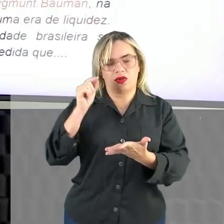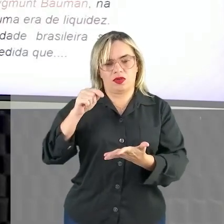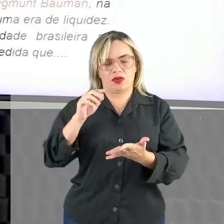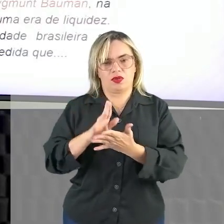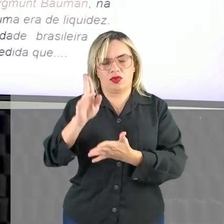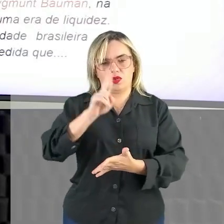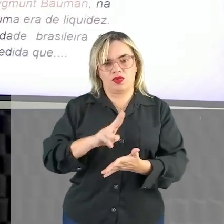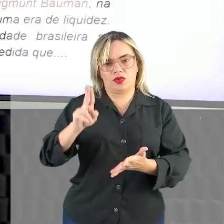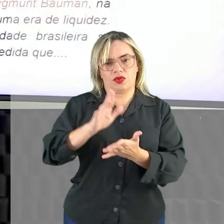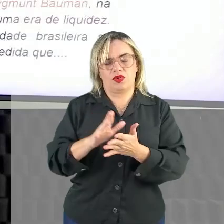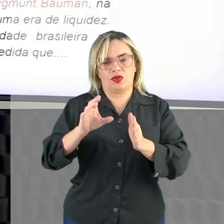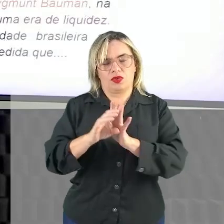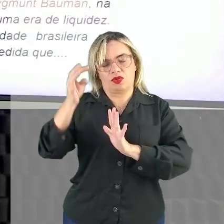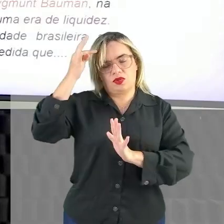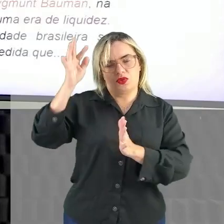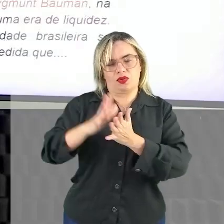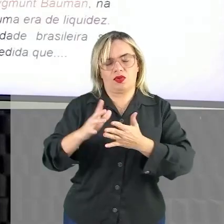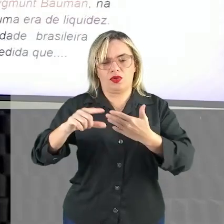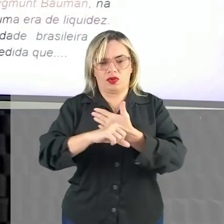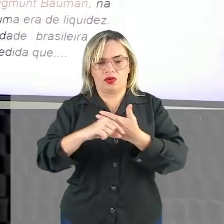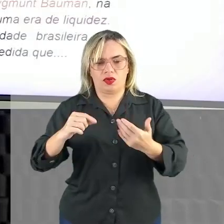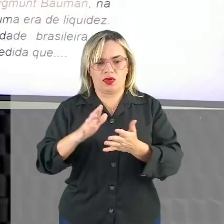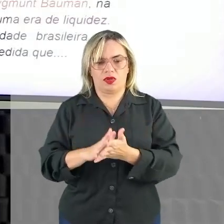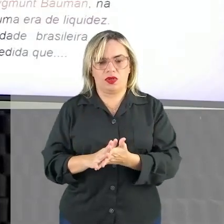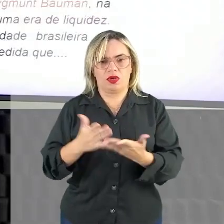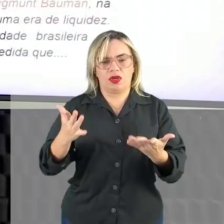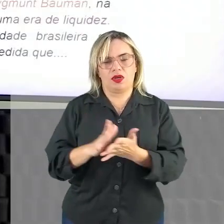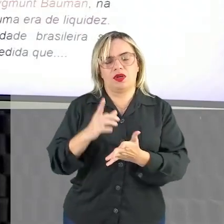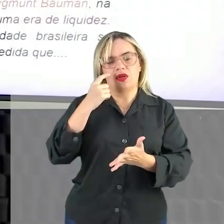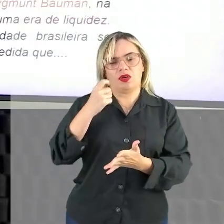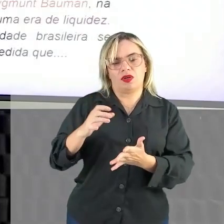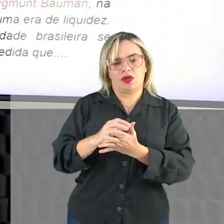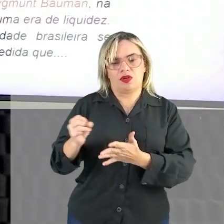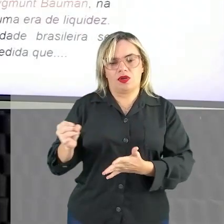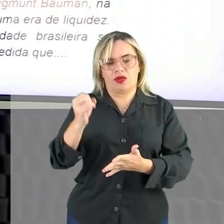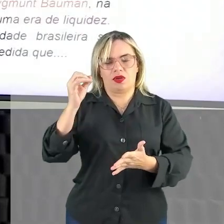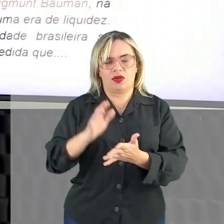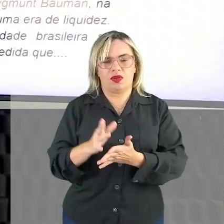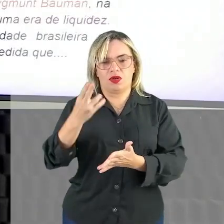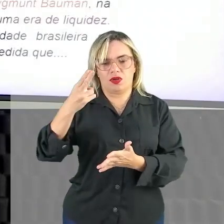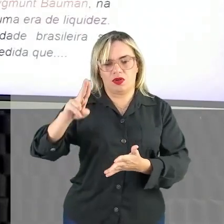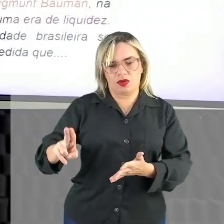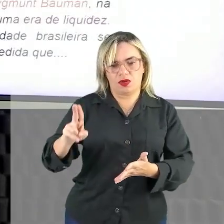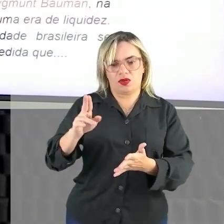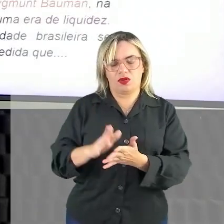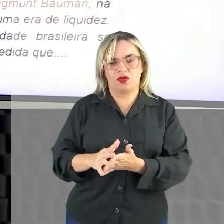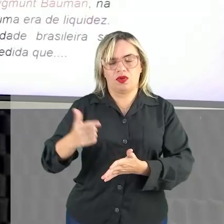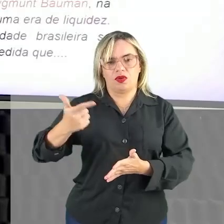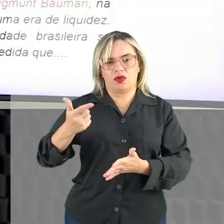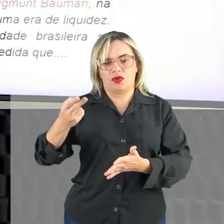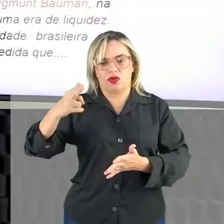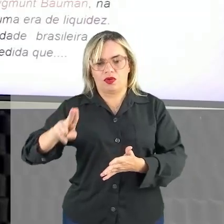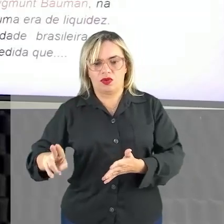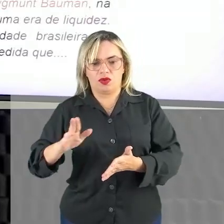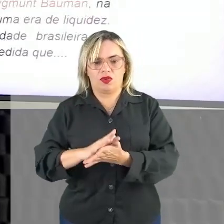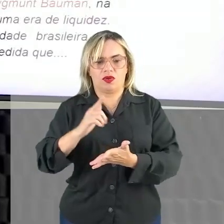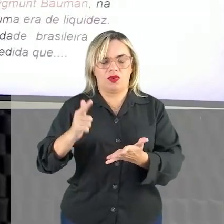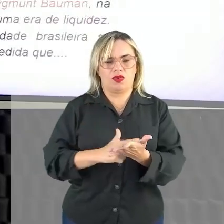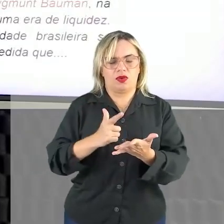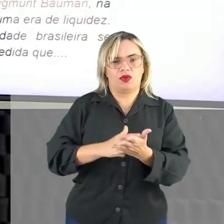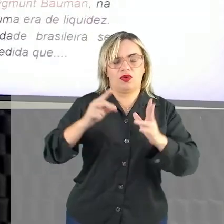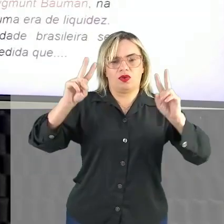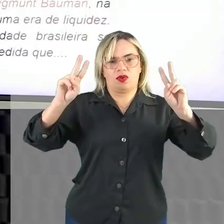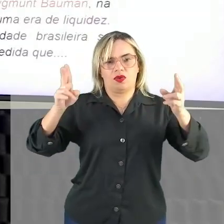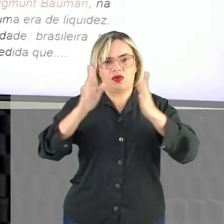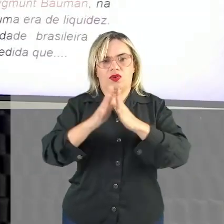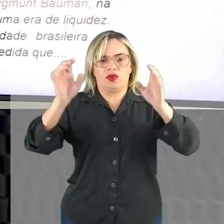você também coloque o nome e o sobrenome, o nome da obra entre aspas, e vocês vão ver que essa estrutura que você